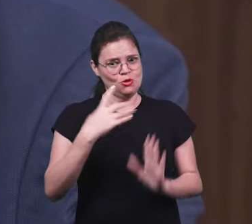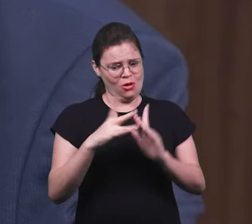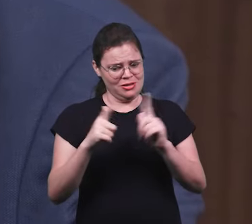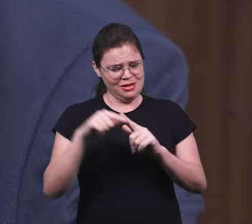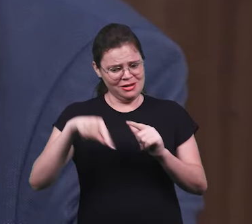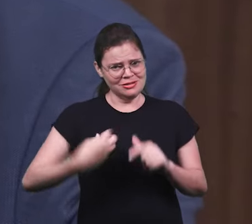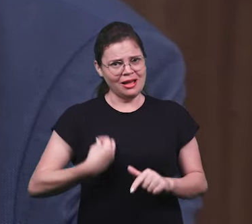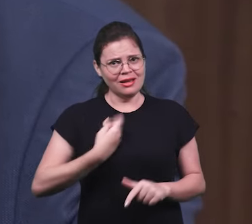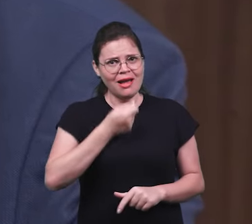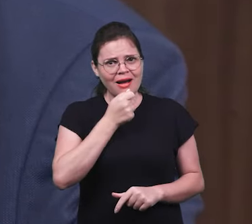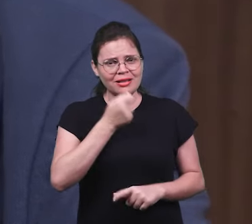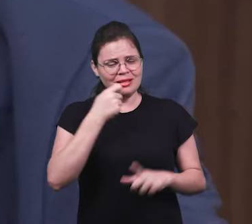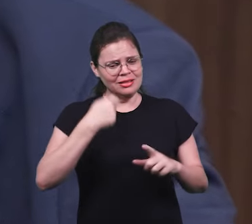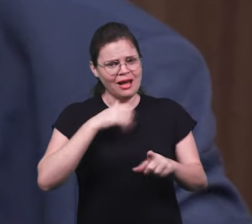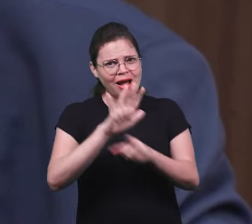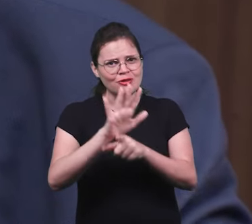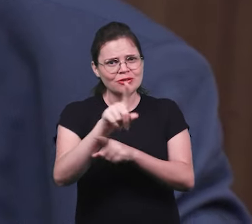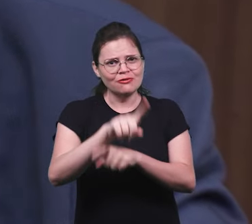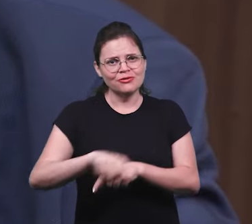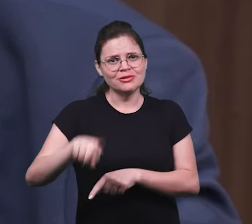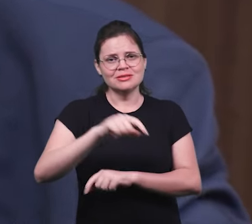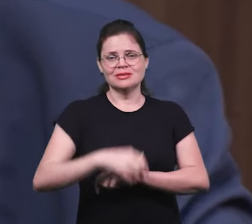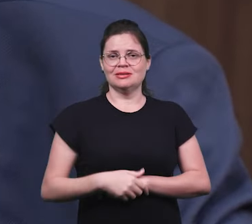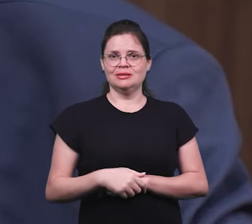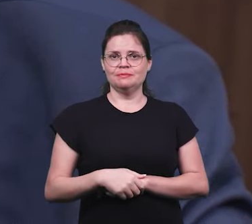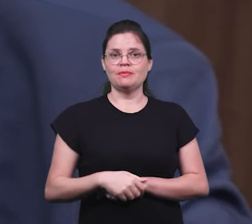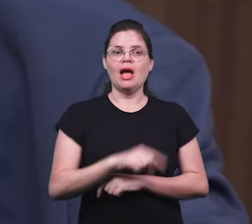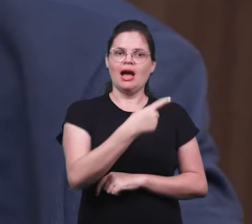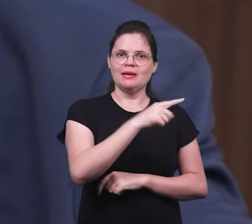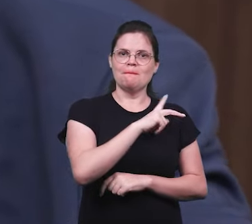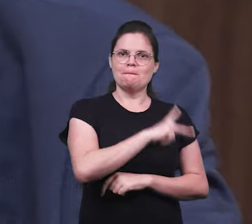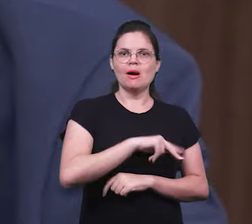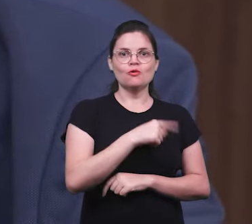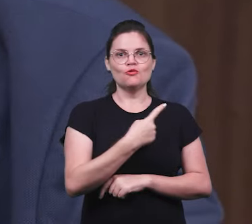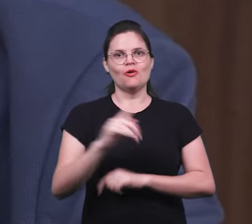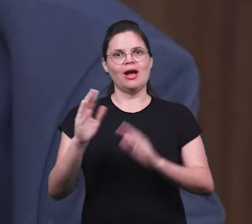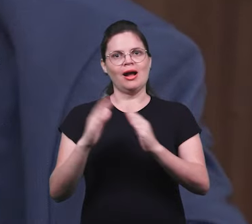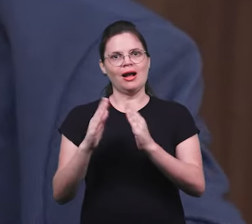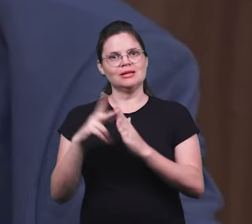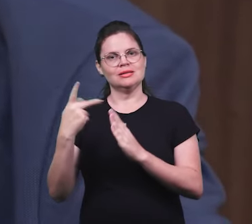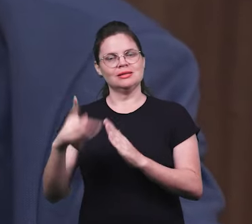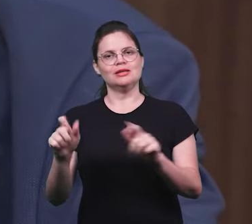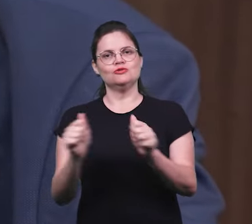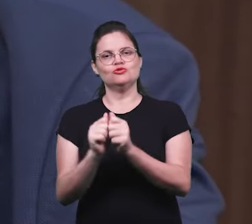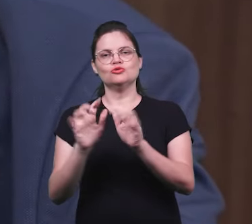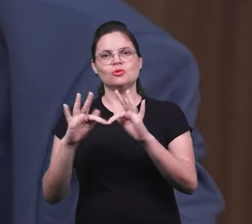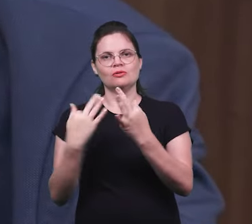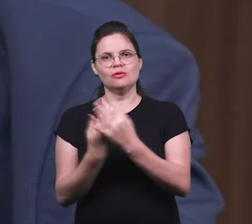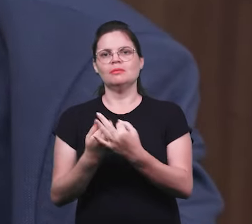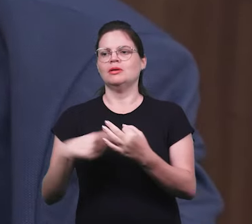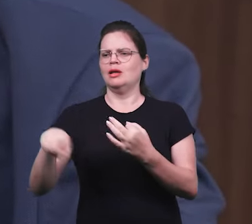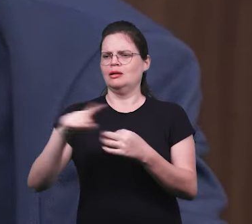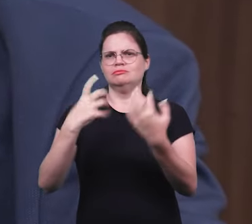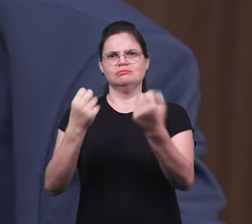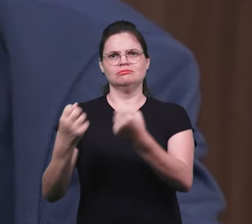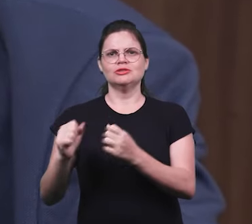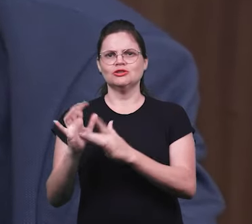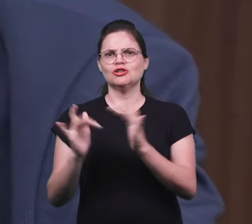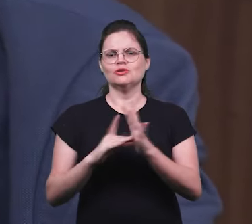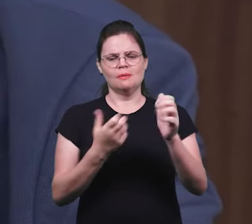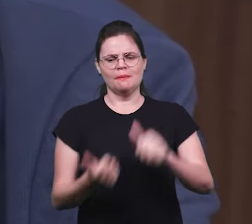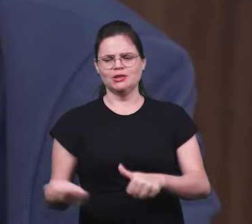palavra e levou, e Paulo, pelo texto que foi na casa dele, orou por ele com a família dele aceitou também a palavra de Deus, foi todo mundo ali